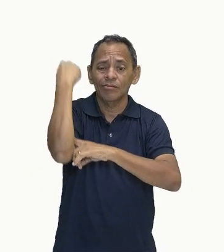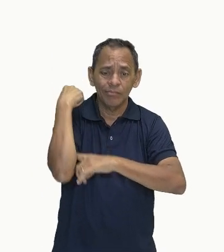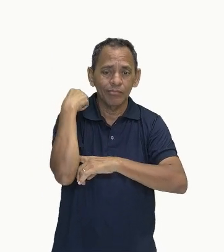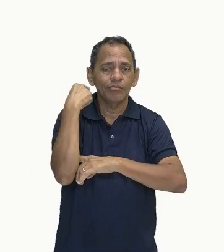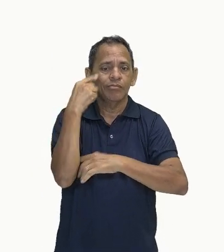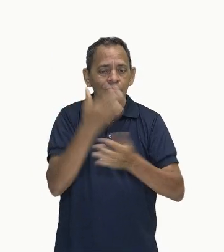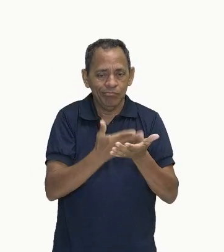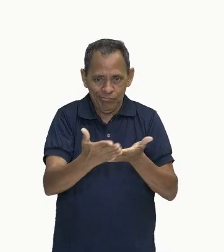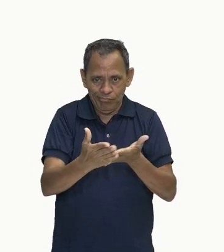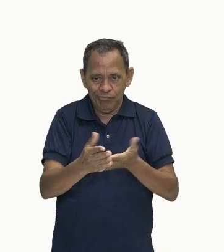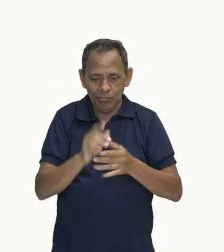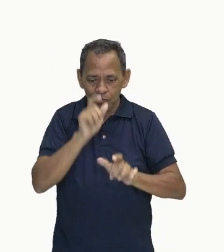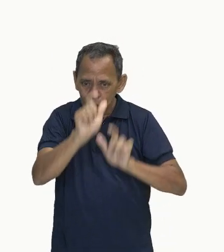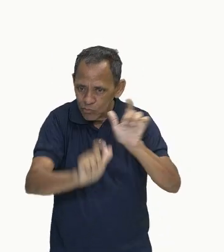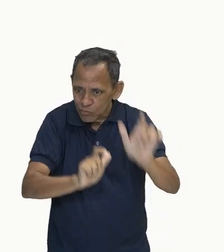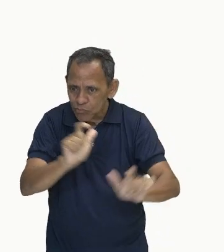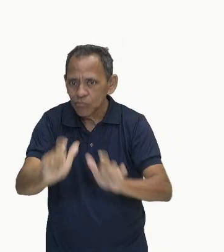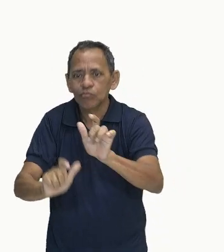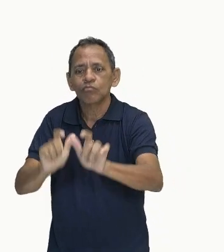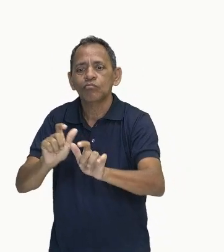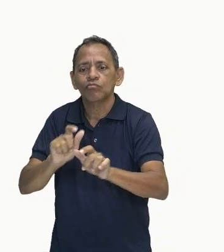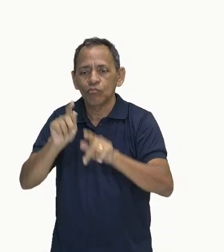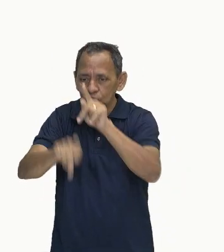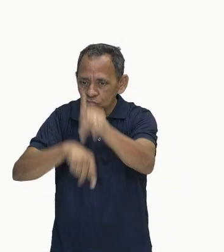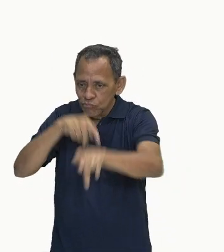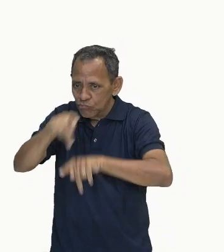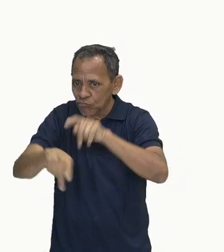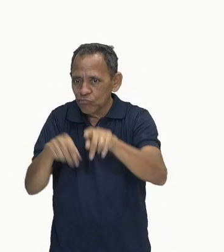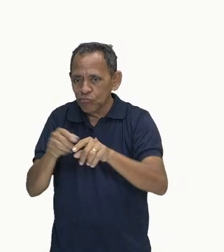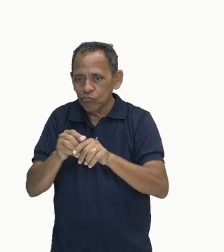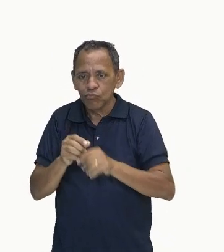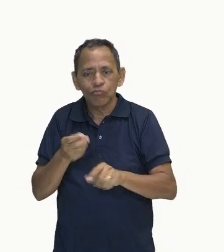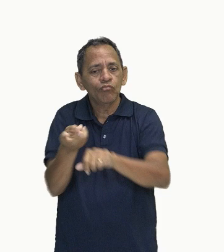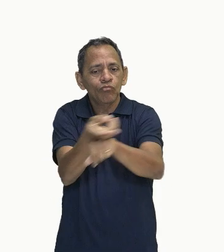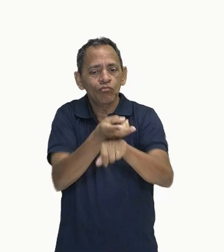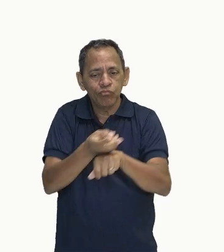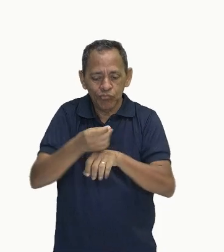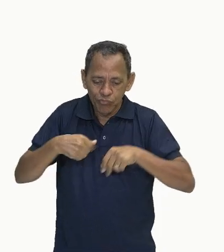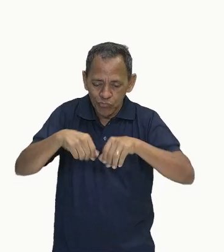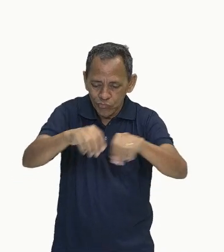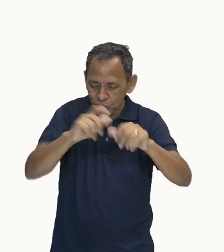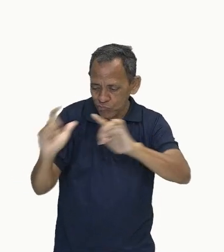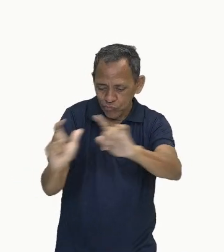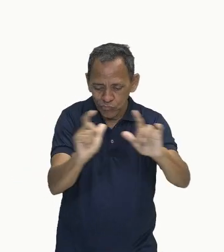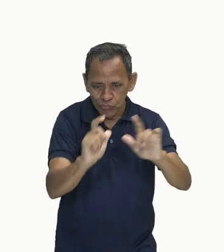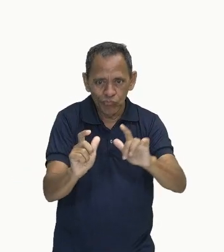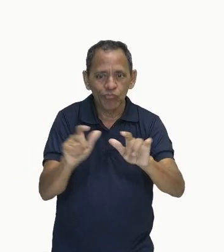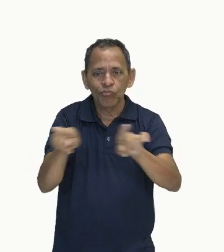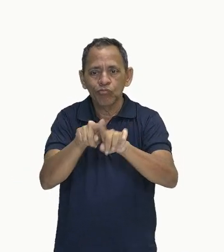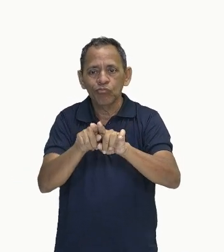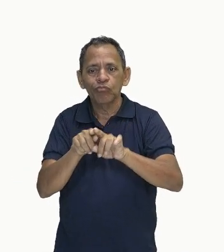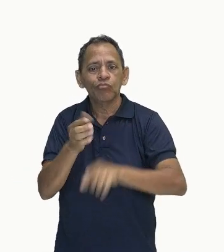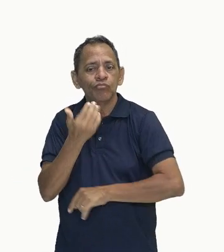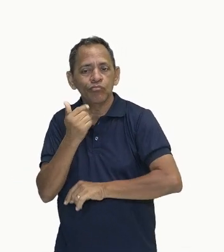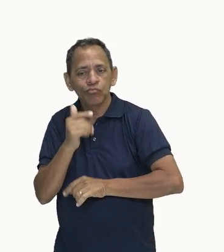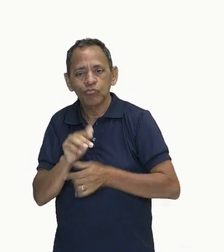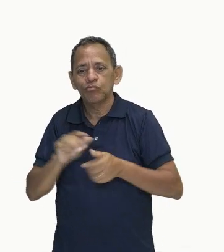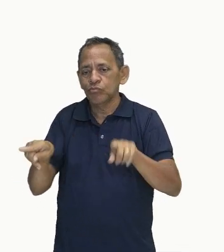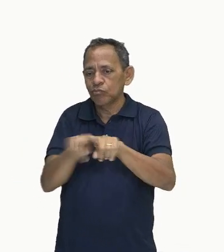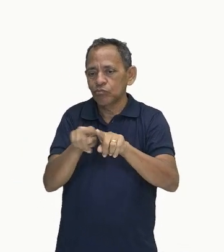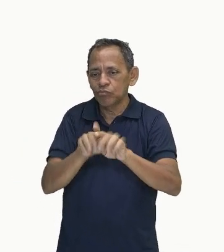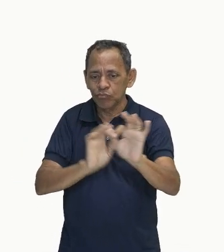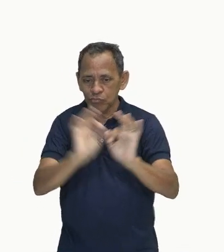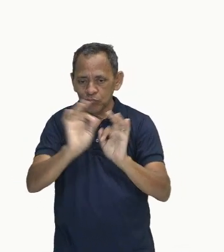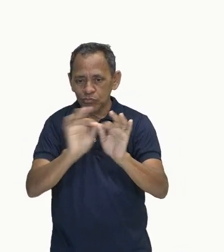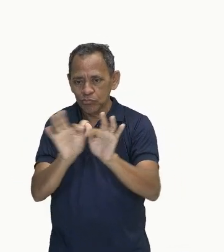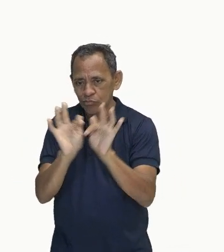ali atrás de terras para se fixar, né, construir as suas famílias e também se alimentar, tá bom? E também de